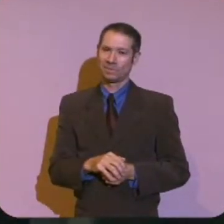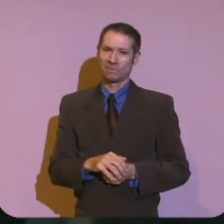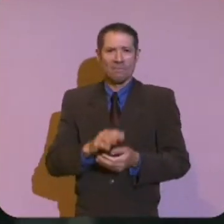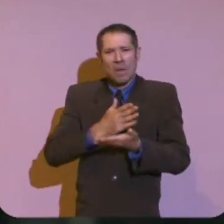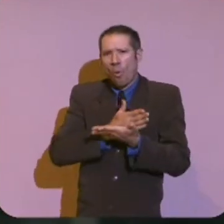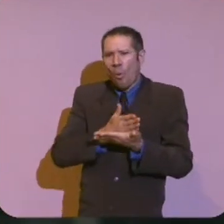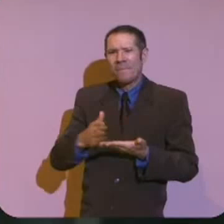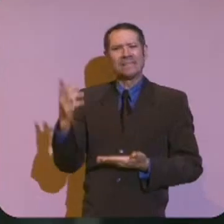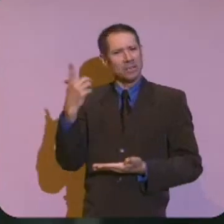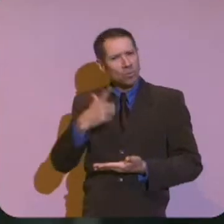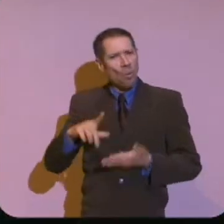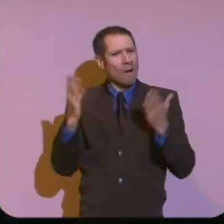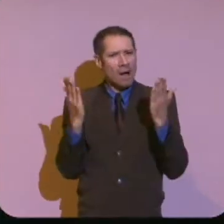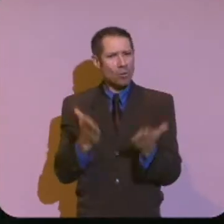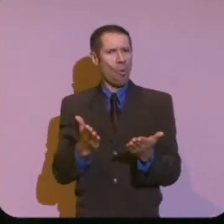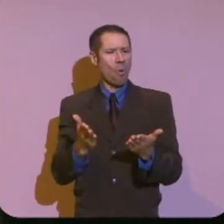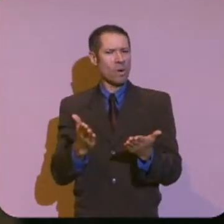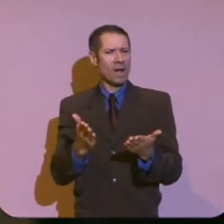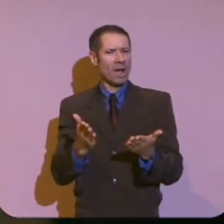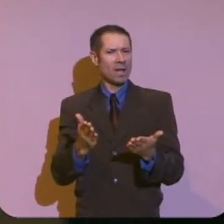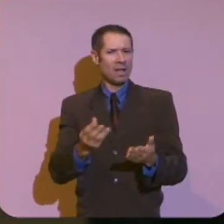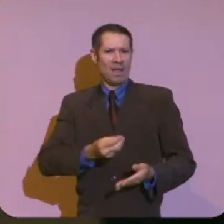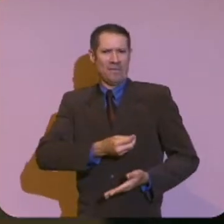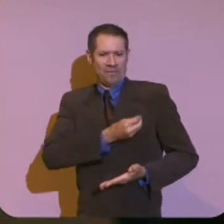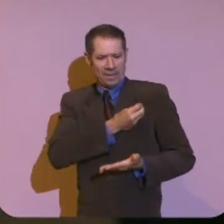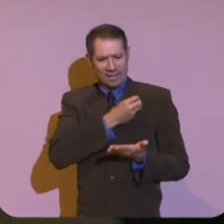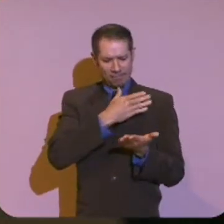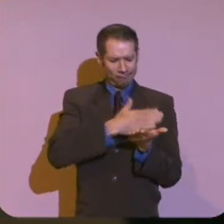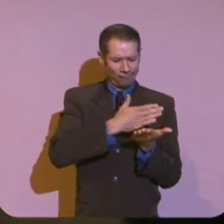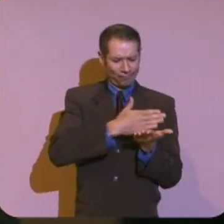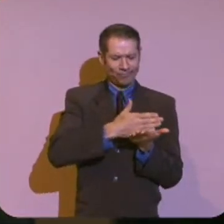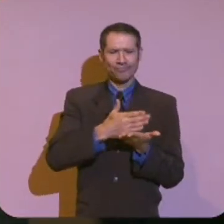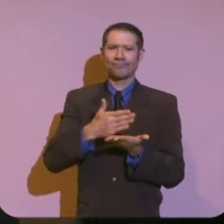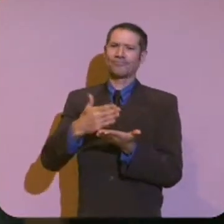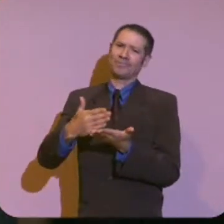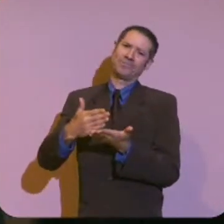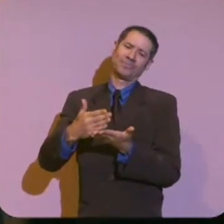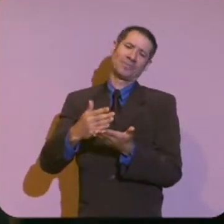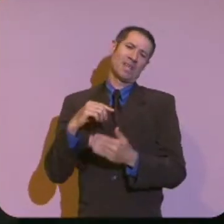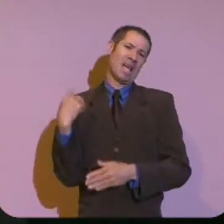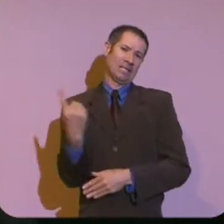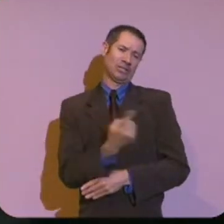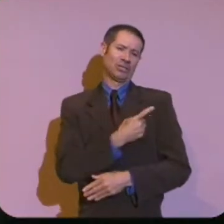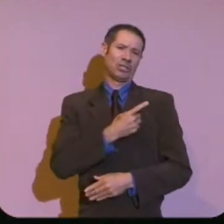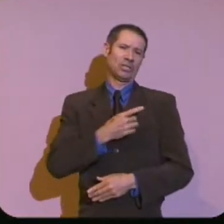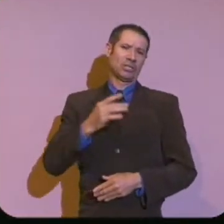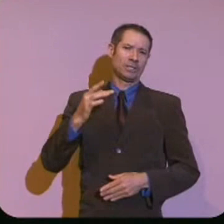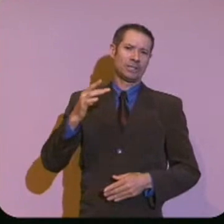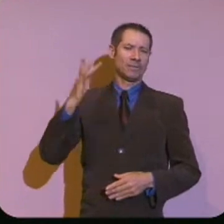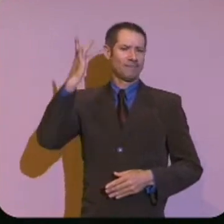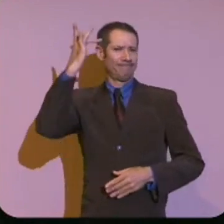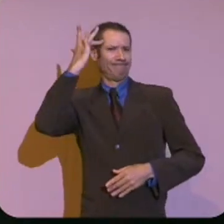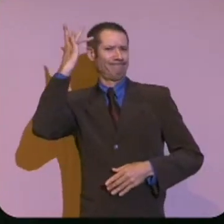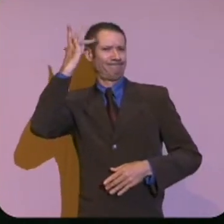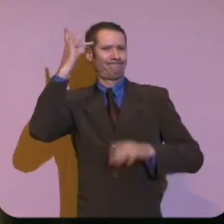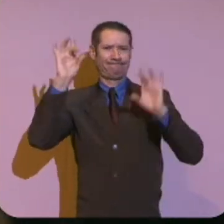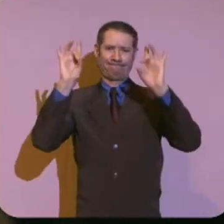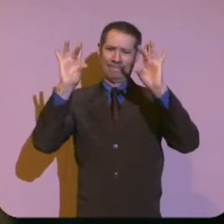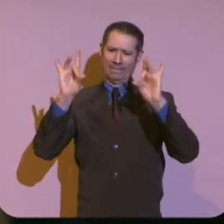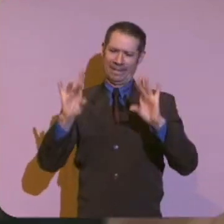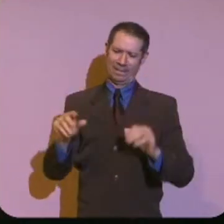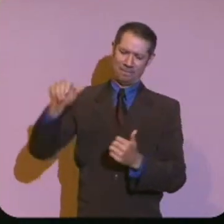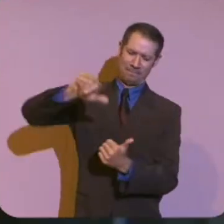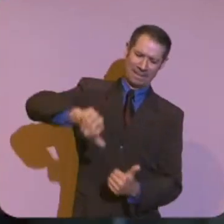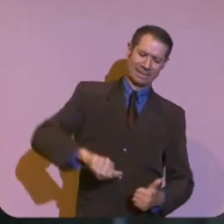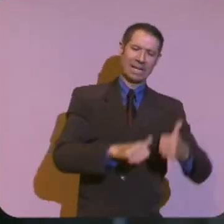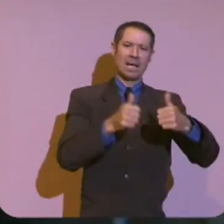Começar de novo agora, nessa fase da vida. A gente tem tido o privilégio aqui nessa igreja de batizar pessoas